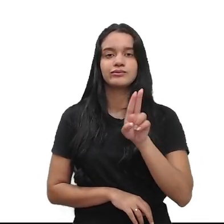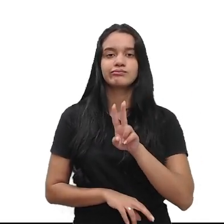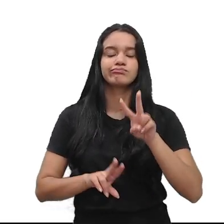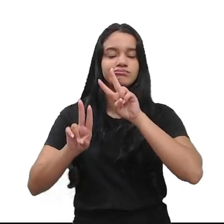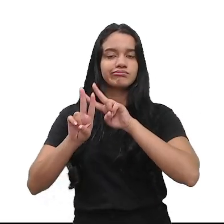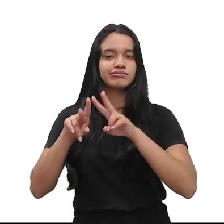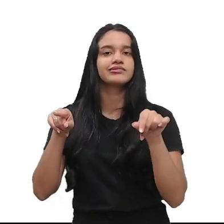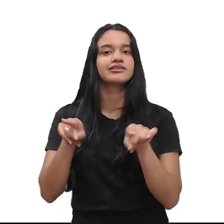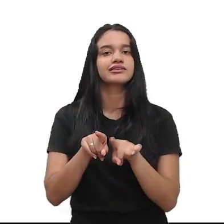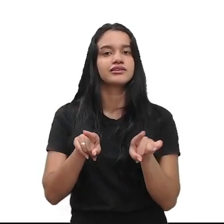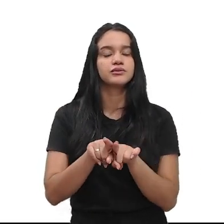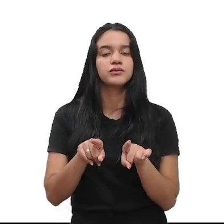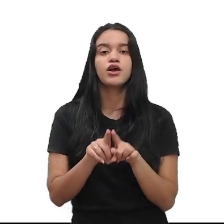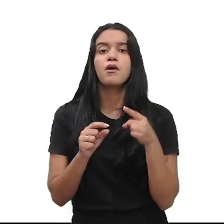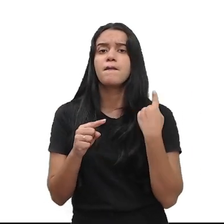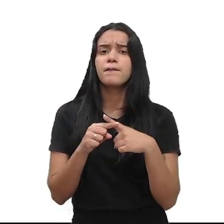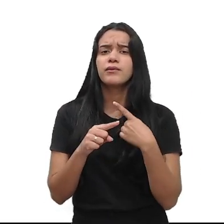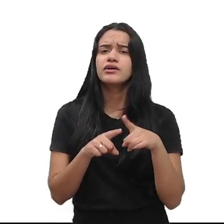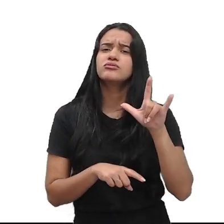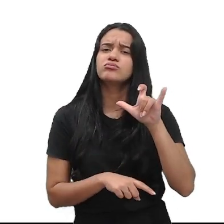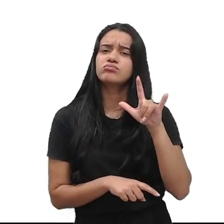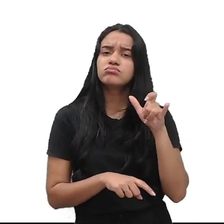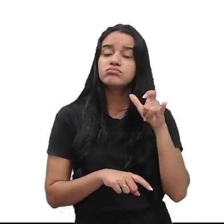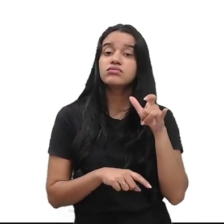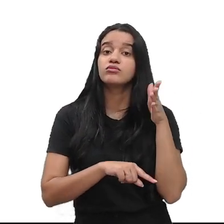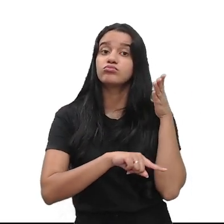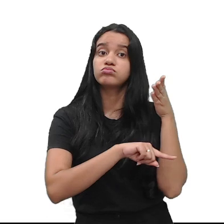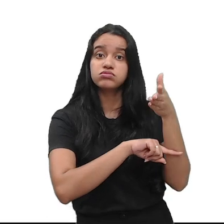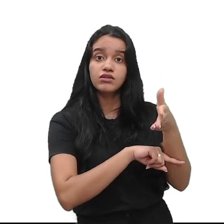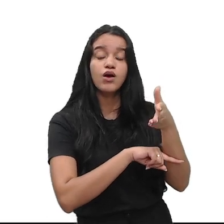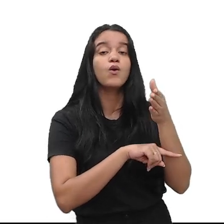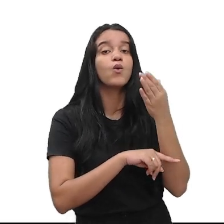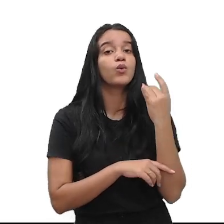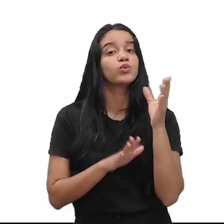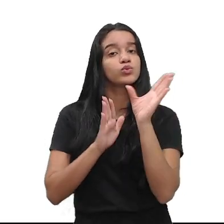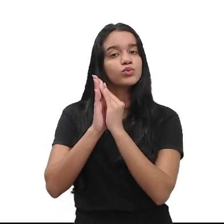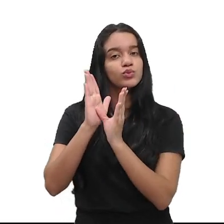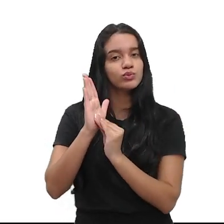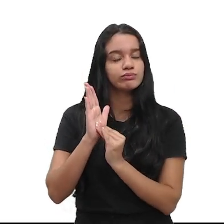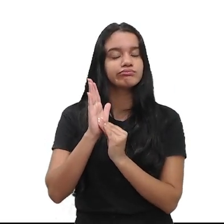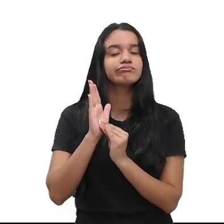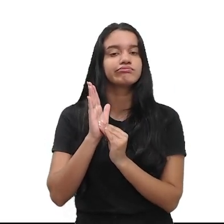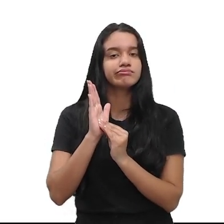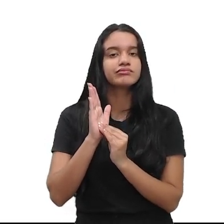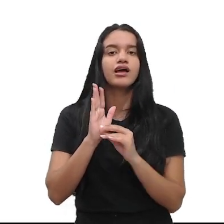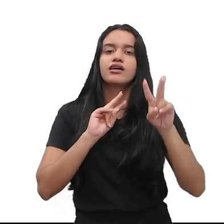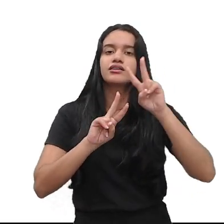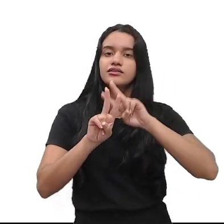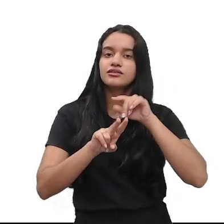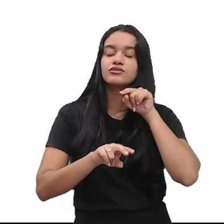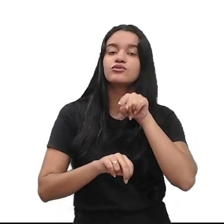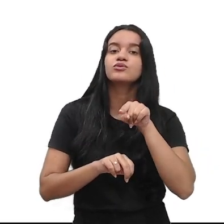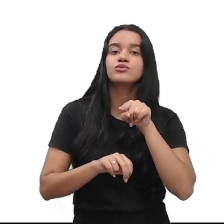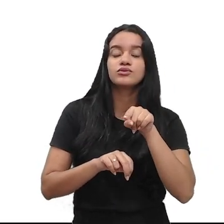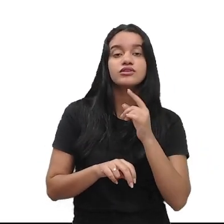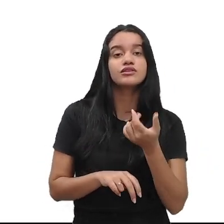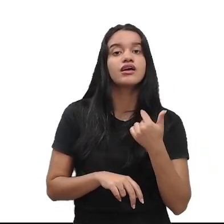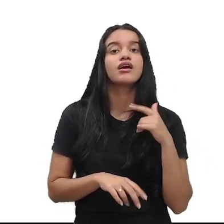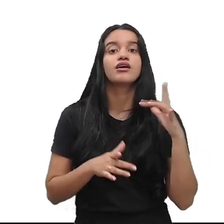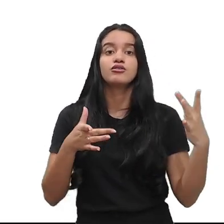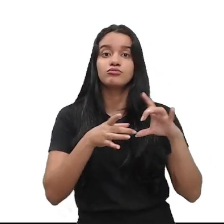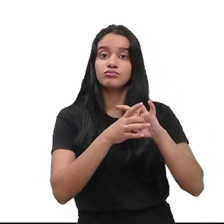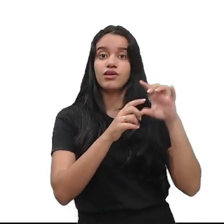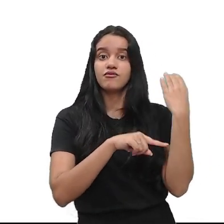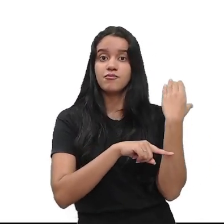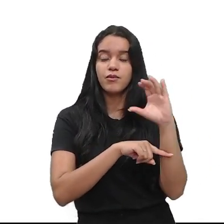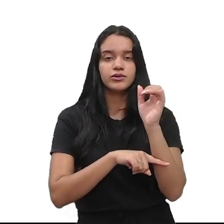também, porque o Instagram ele vai direcionar aquele conteúdo para a hashtag ao qual você vinculou a sua postagem. Então,